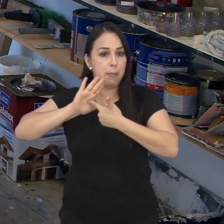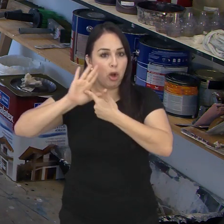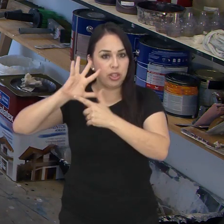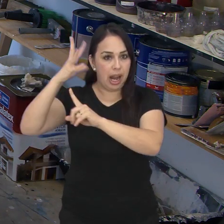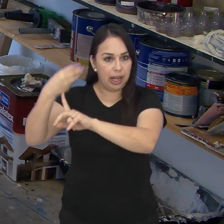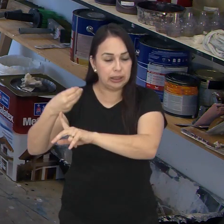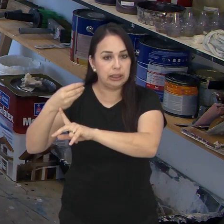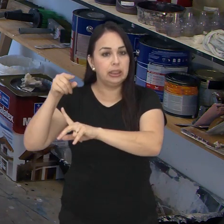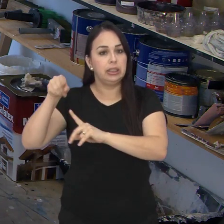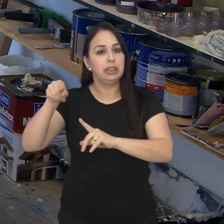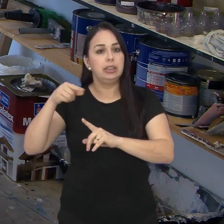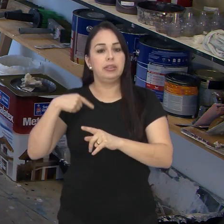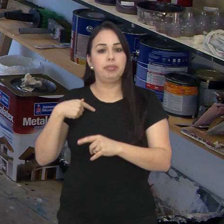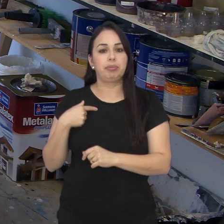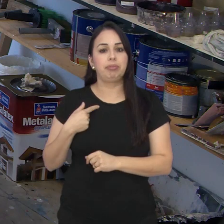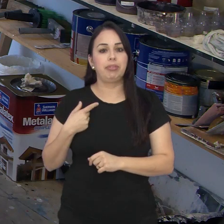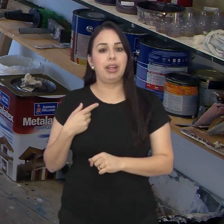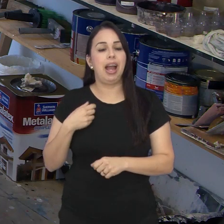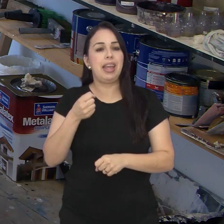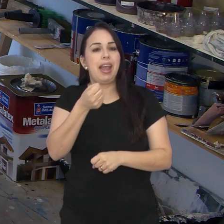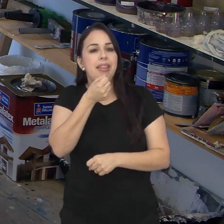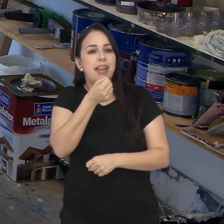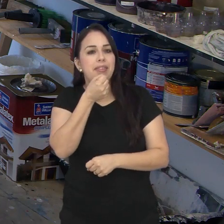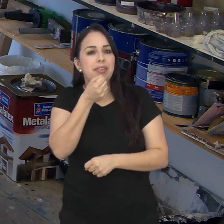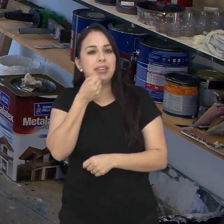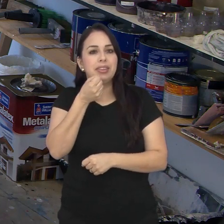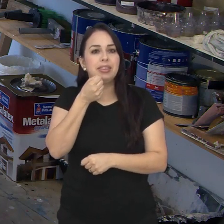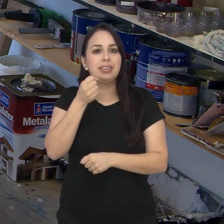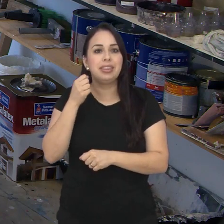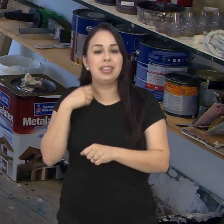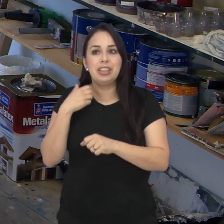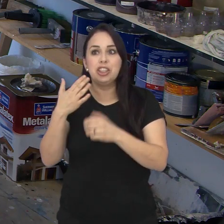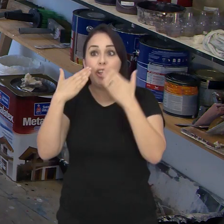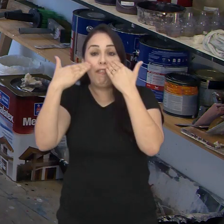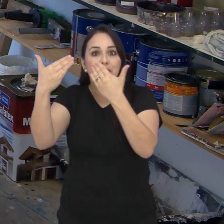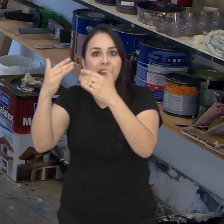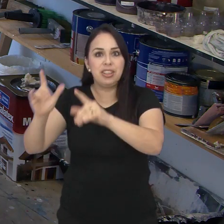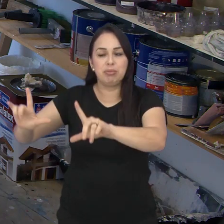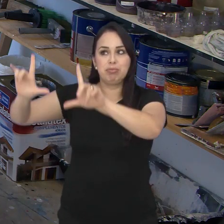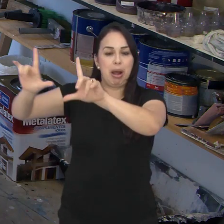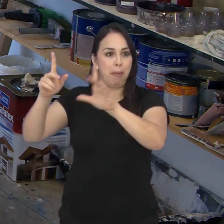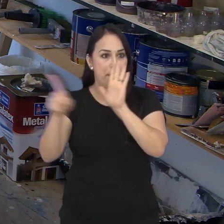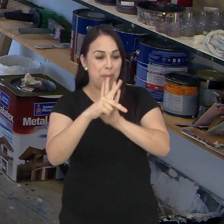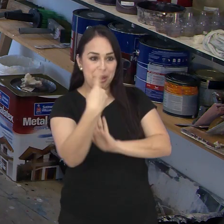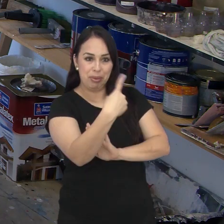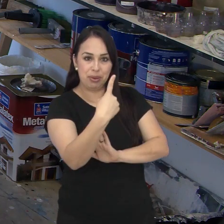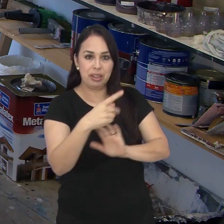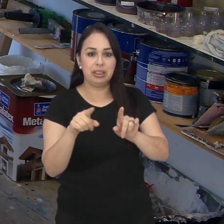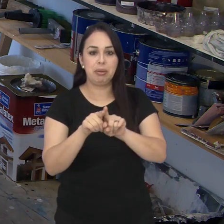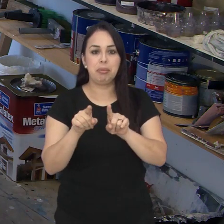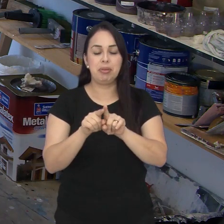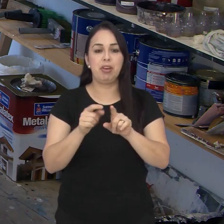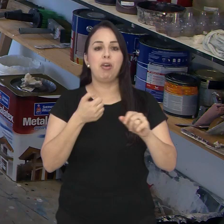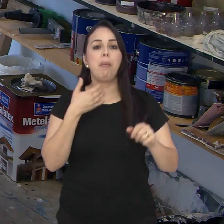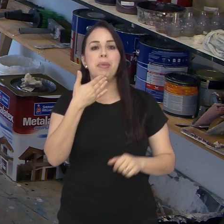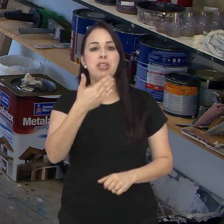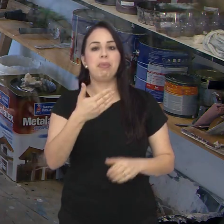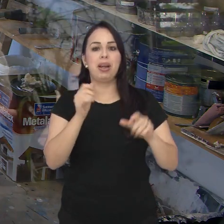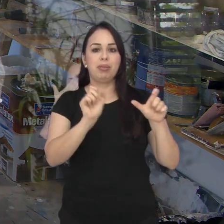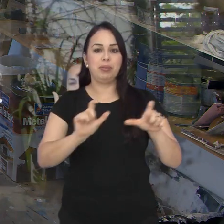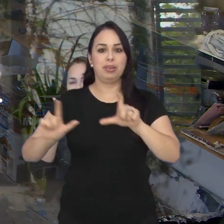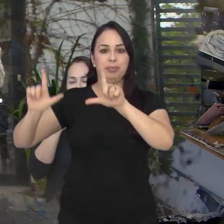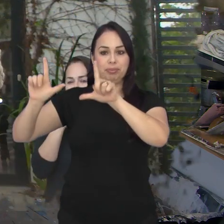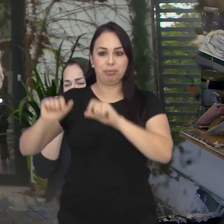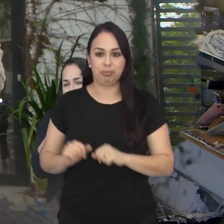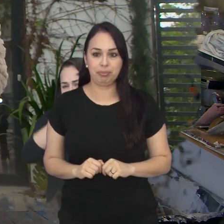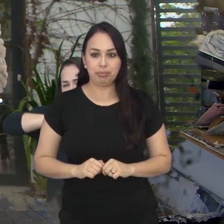José. E a entrevista toda foi em frente a uma obra sua. Até vou pedir para o nosso editor, Tomita, colocar as